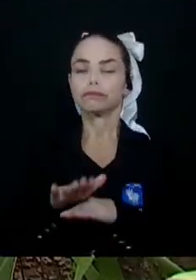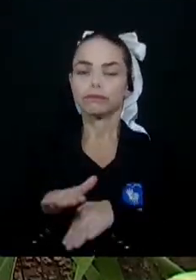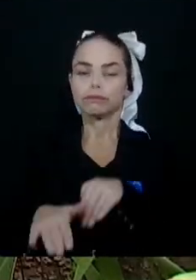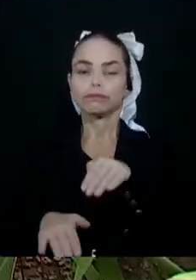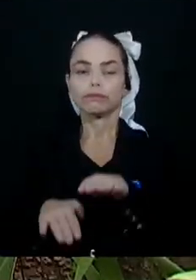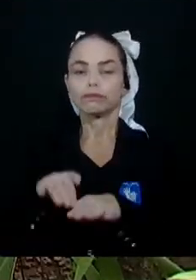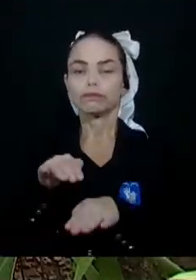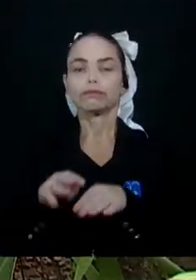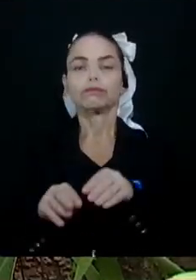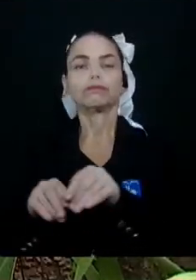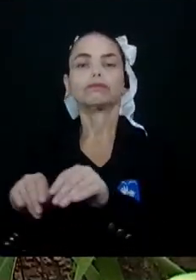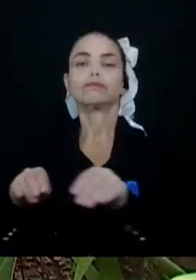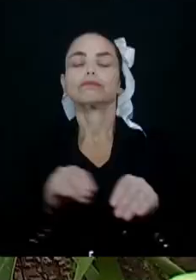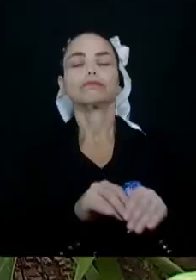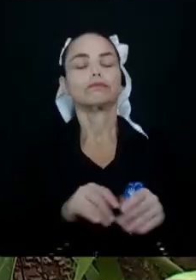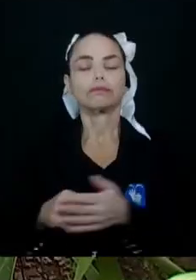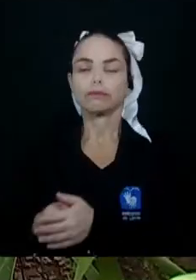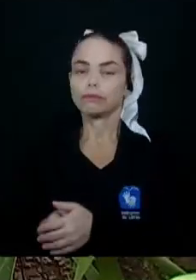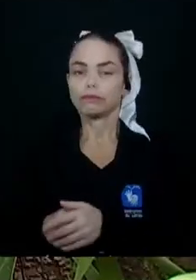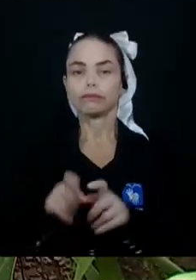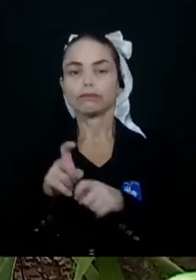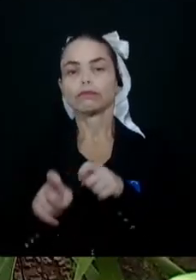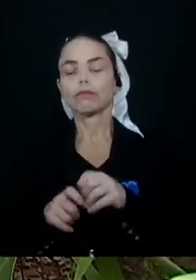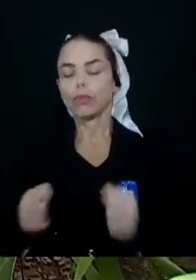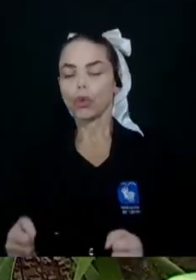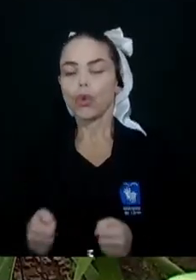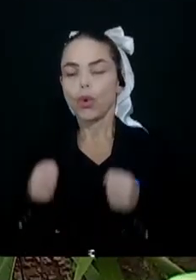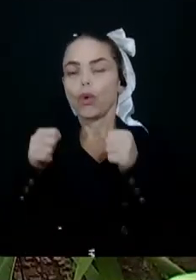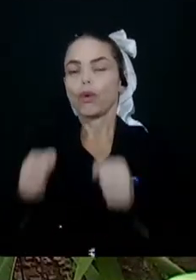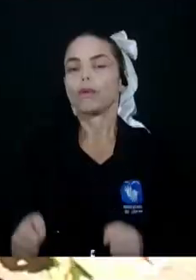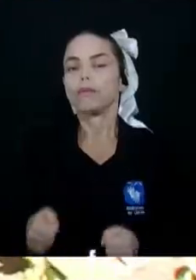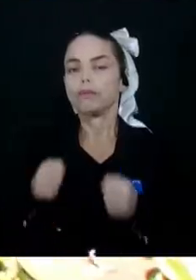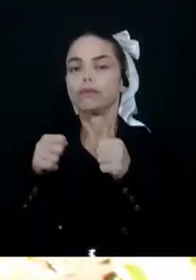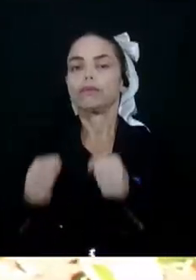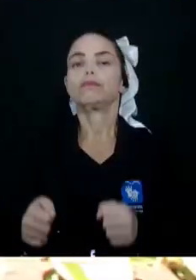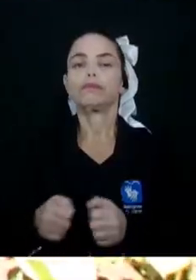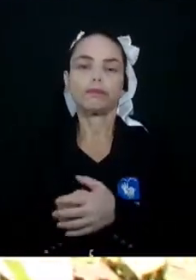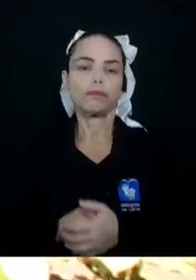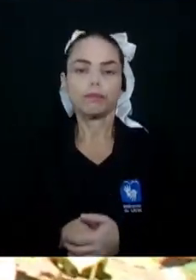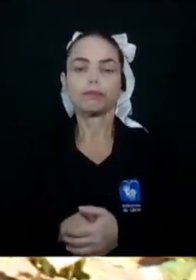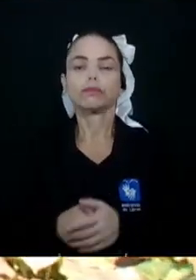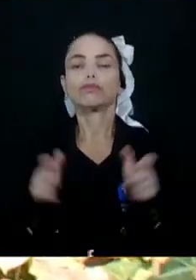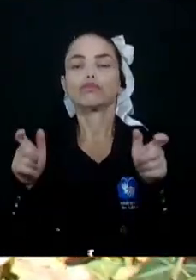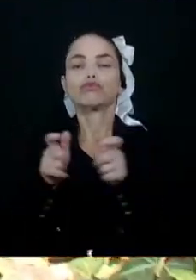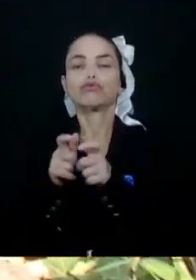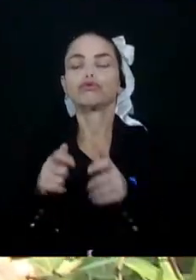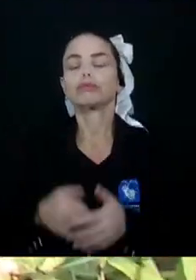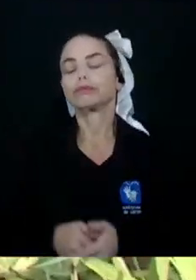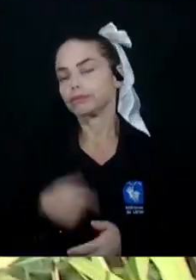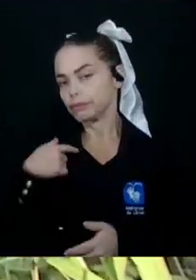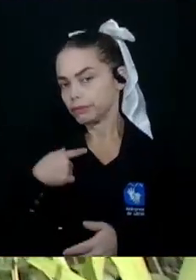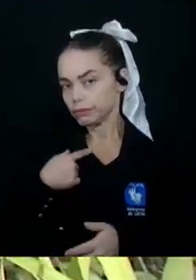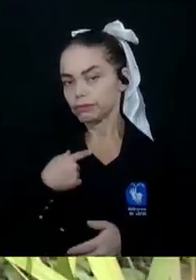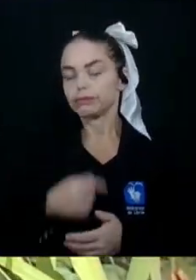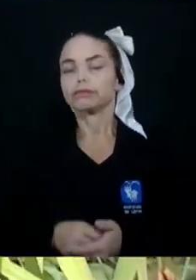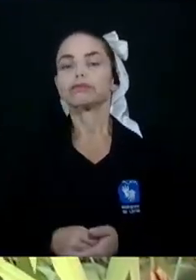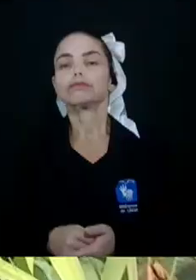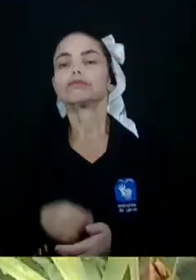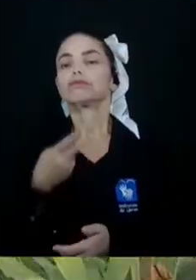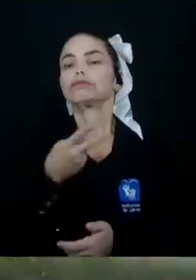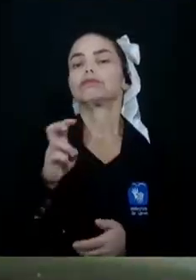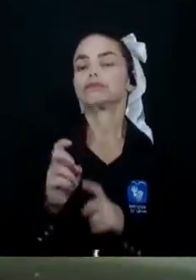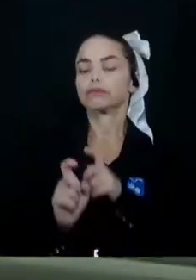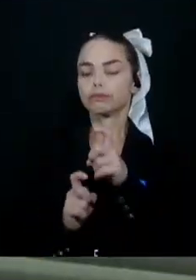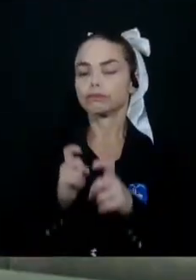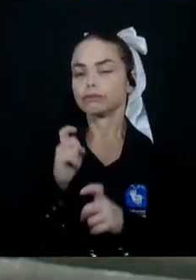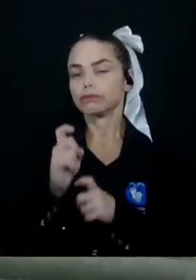além de brinquedos para cadeirantes e pessoas com mobilidade reduzida. Campinas conta com 25 parques. De acordo com o